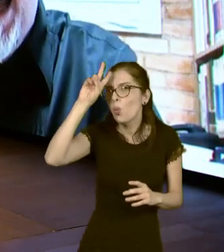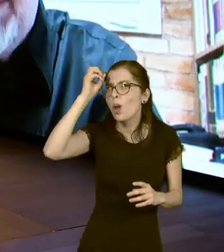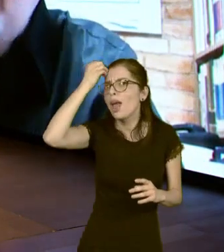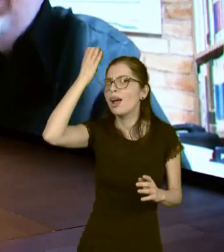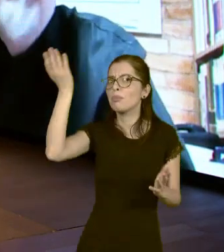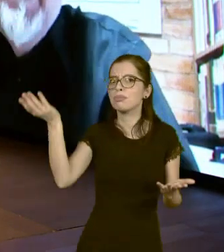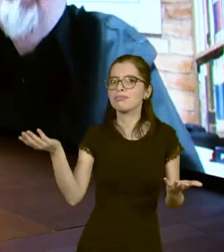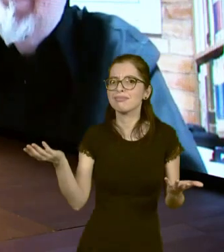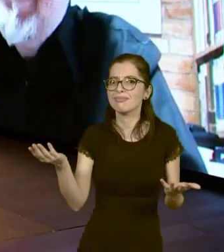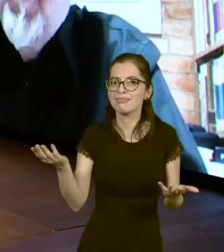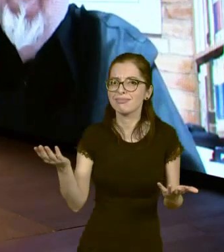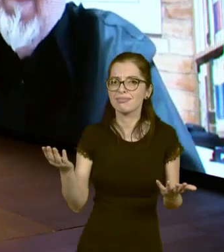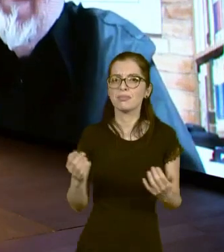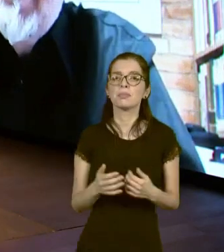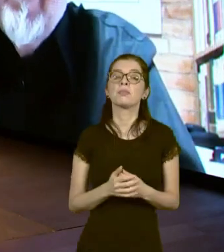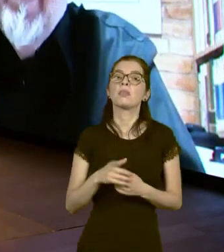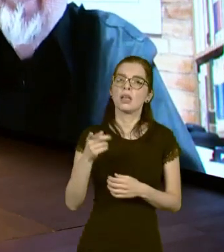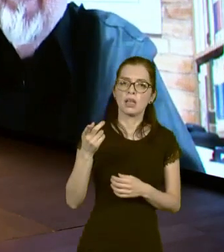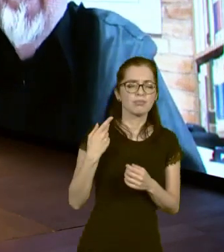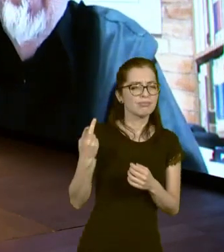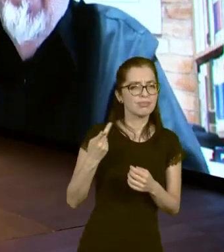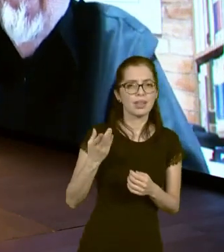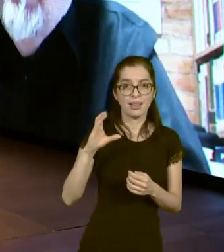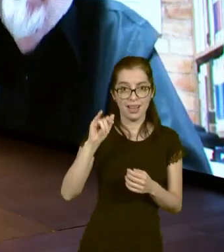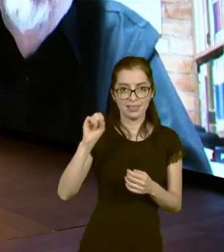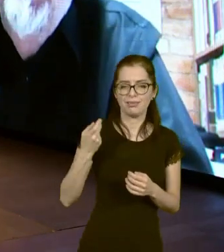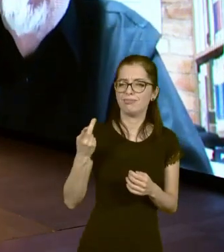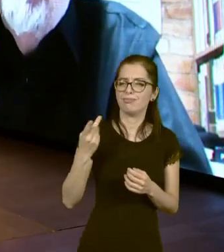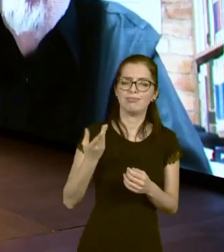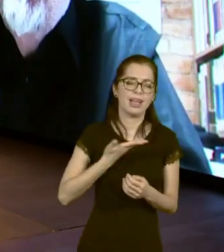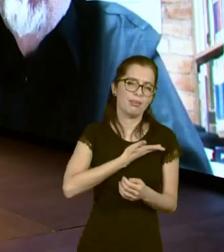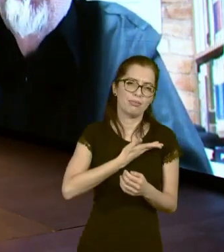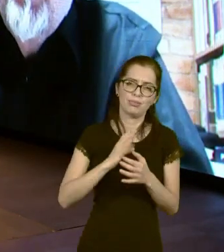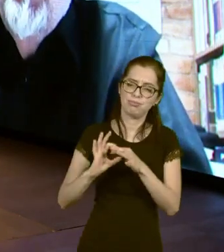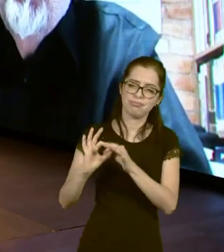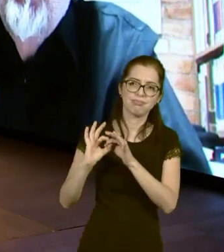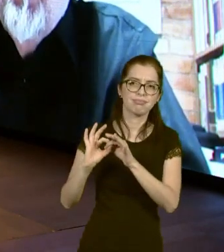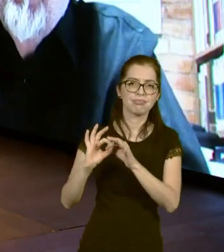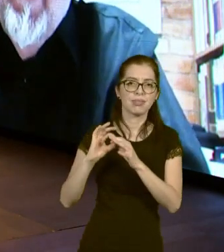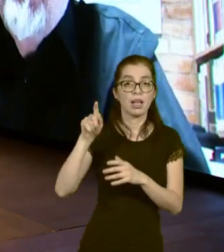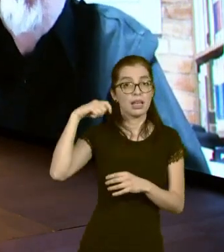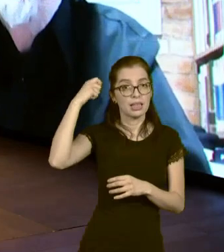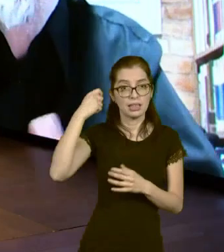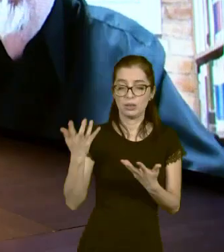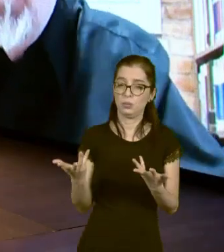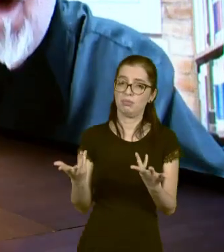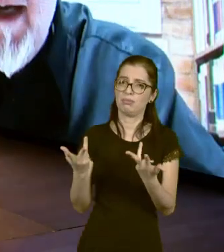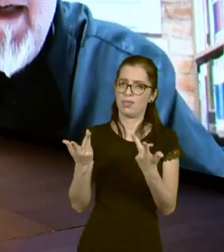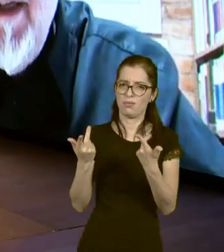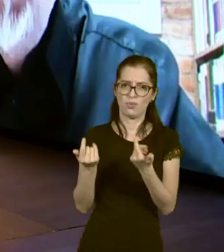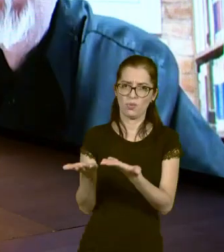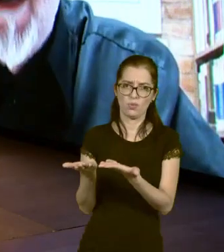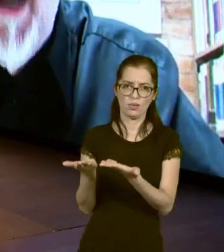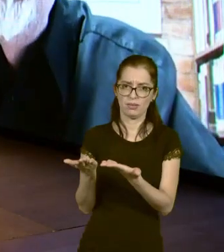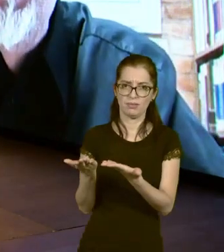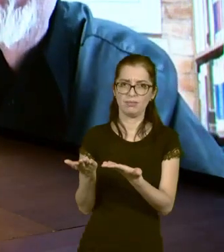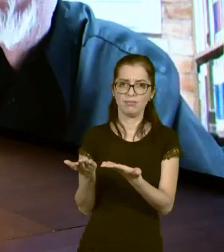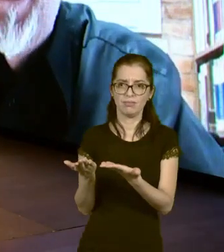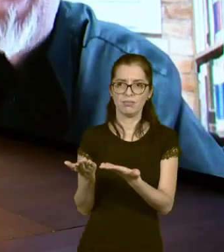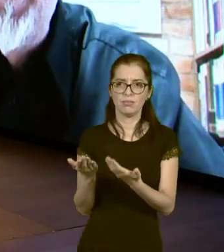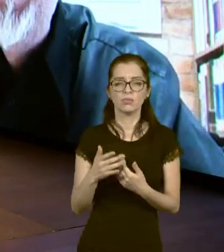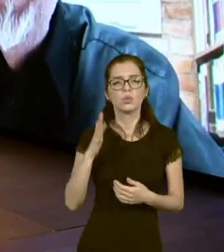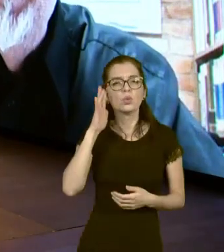hora, eu não vou pagar o sanduíche para você. Ela disse que eu tive coragem de não pagar o sanduíche de mortadela para ela. Ela fala até hoje. Eu